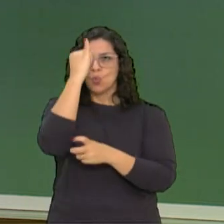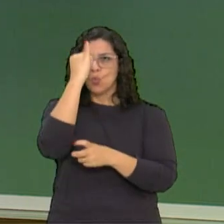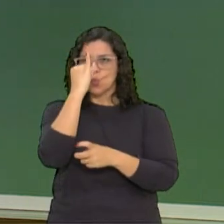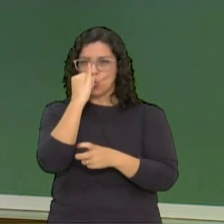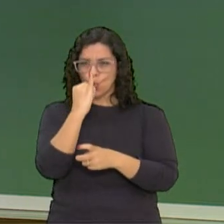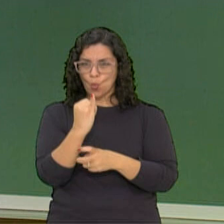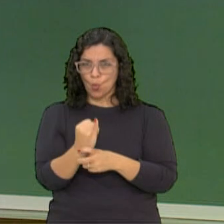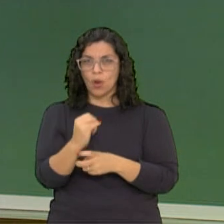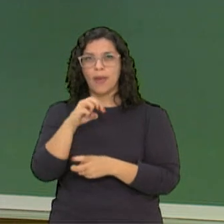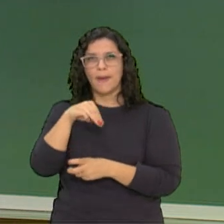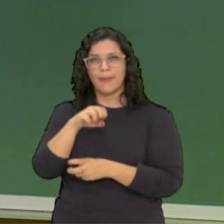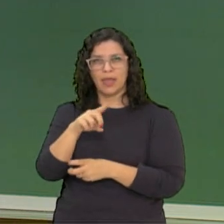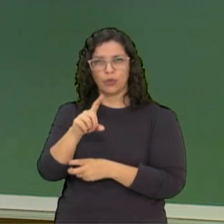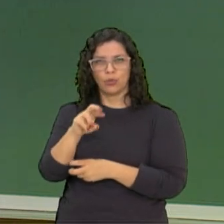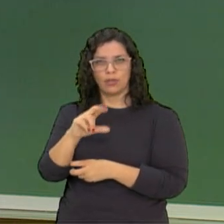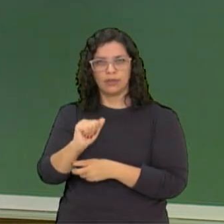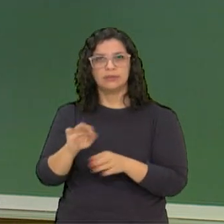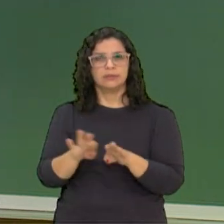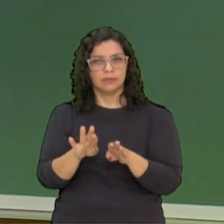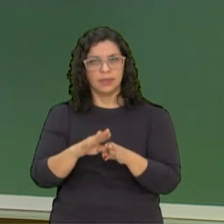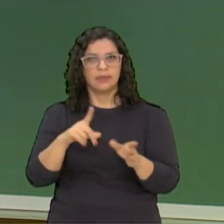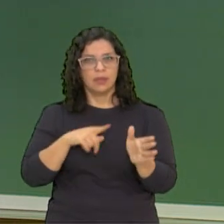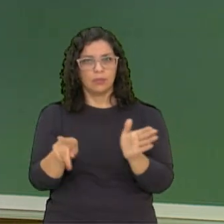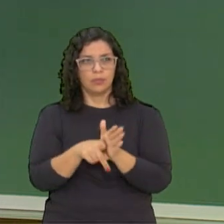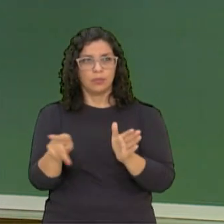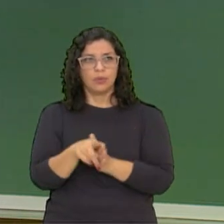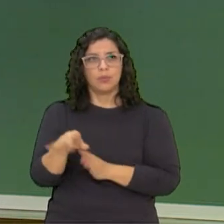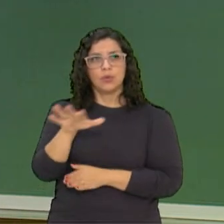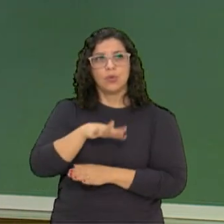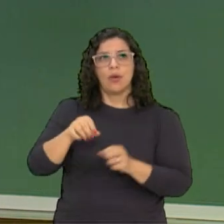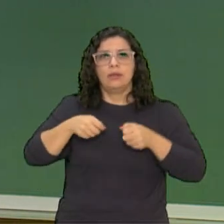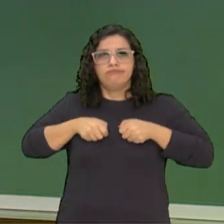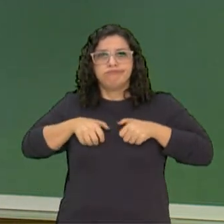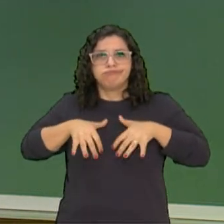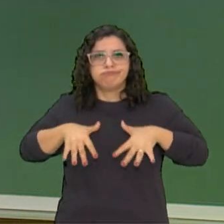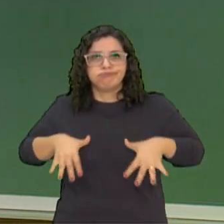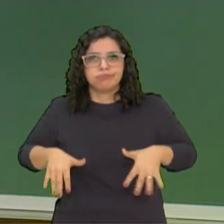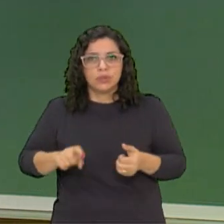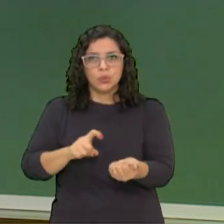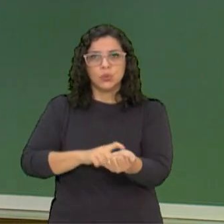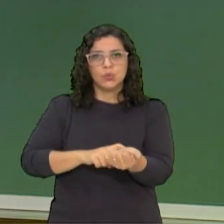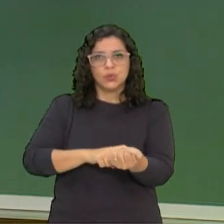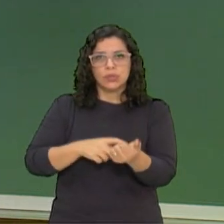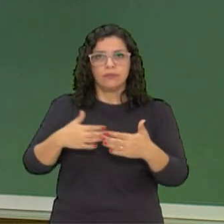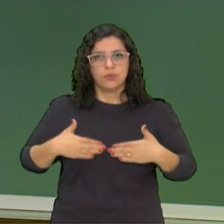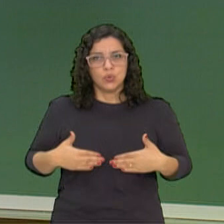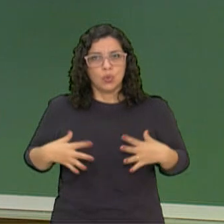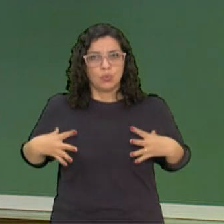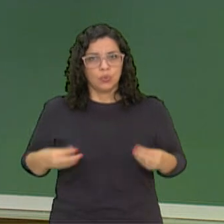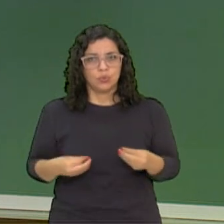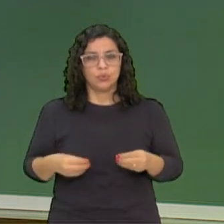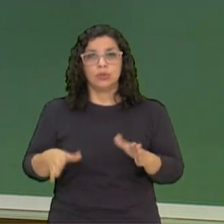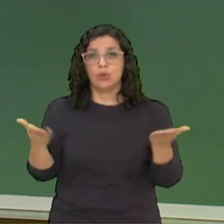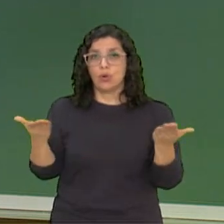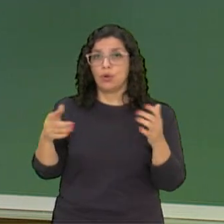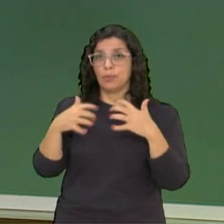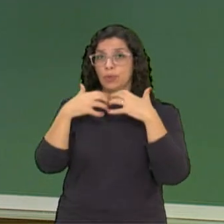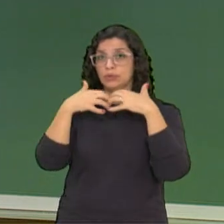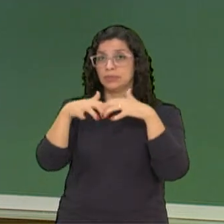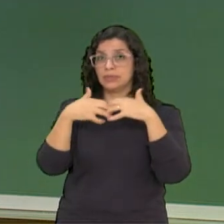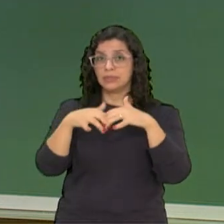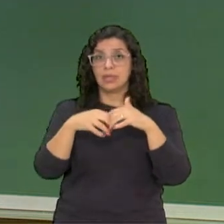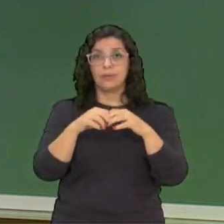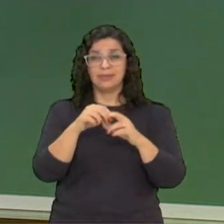né? E aqui também o sistema nervoso periférico, onde estão os nervos. Então o sistema nervoso central é formado por